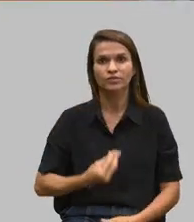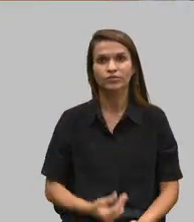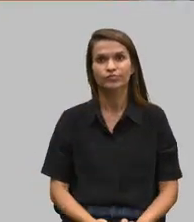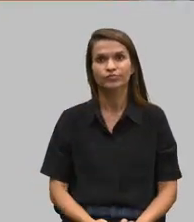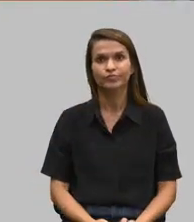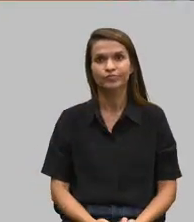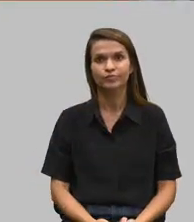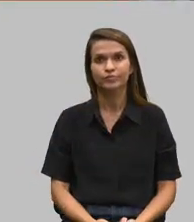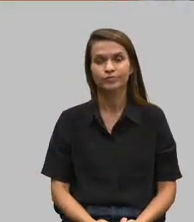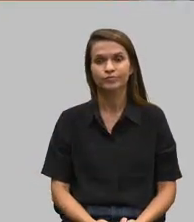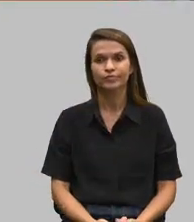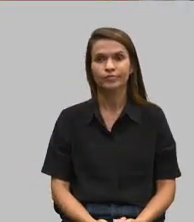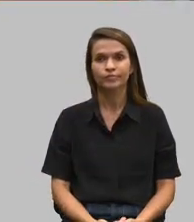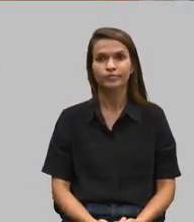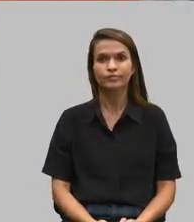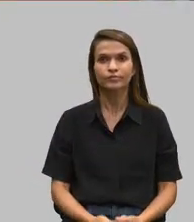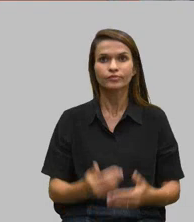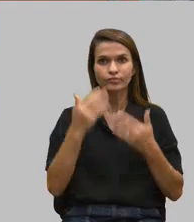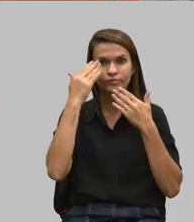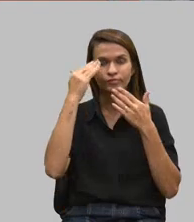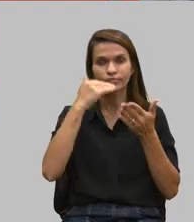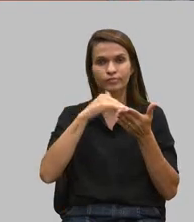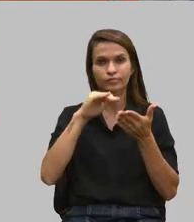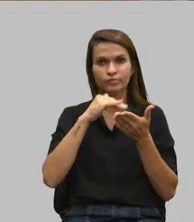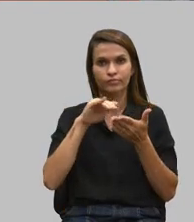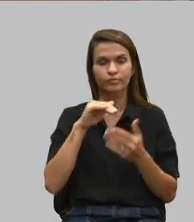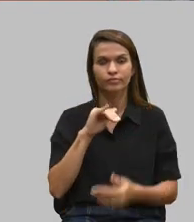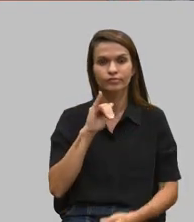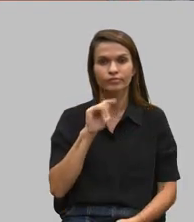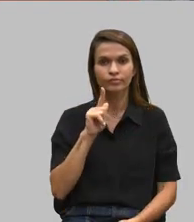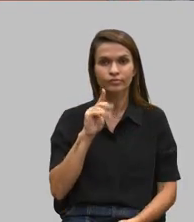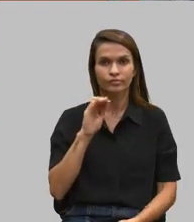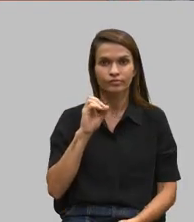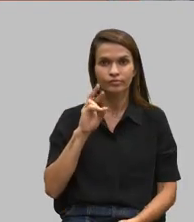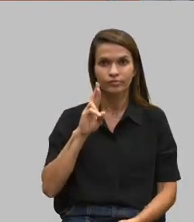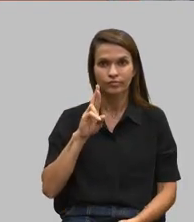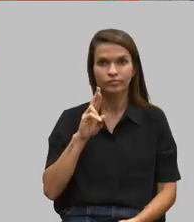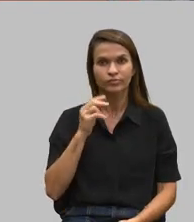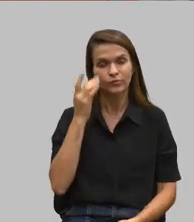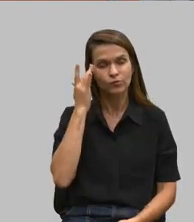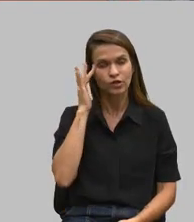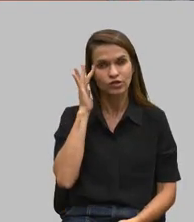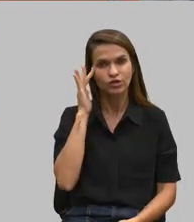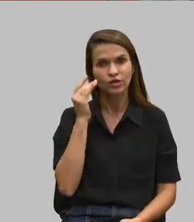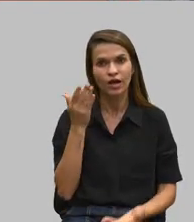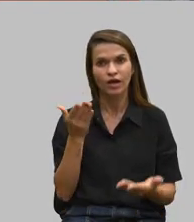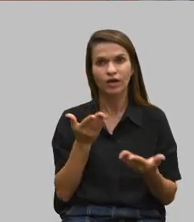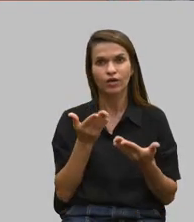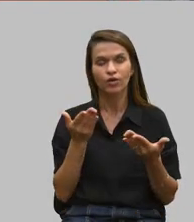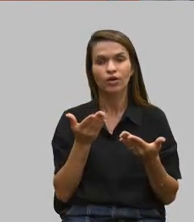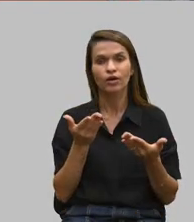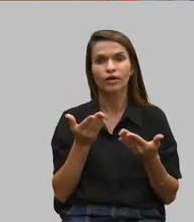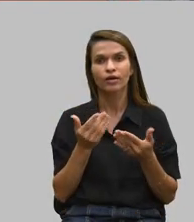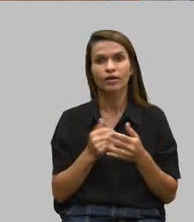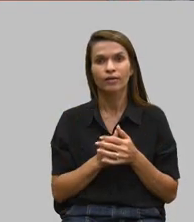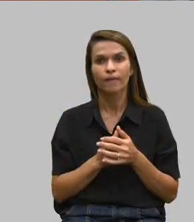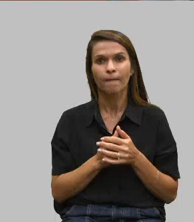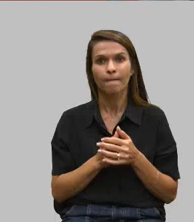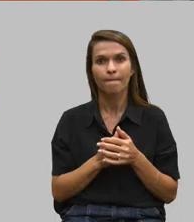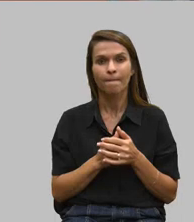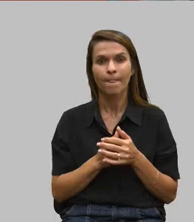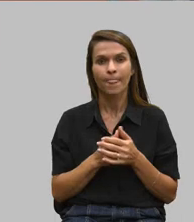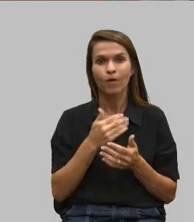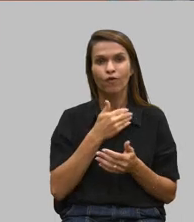presente obrigado secretário Igor mas tô achando que agora o governo federal